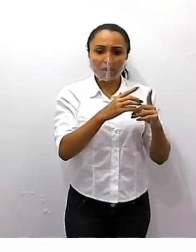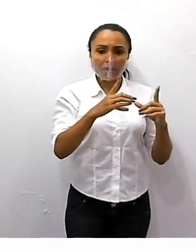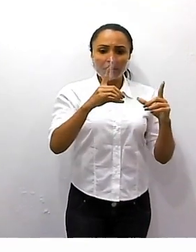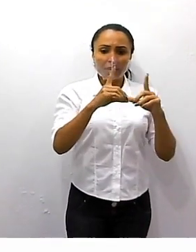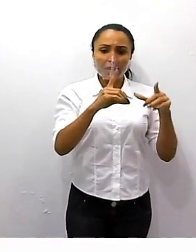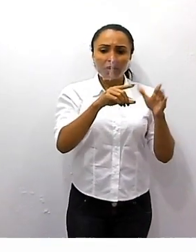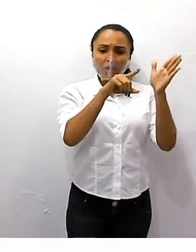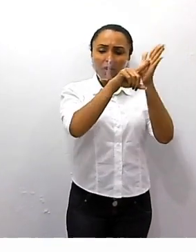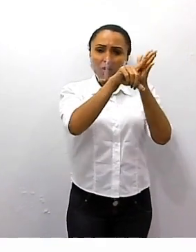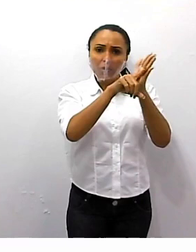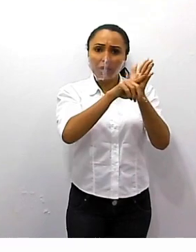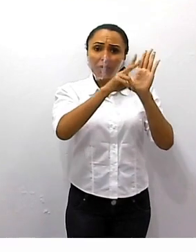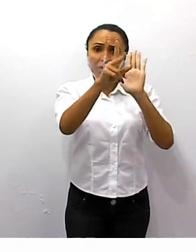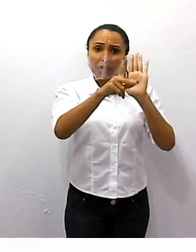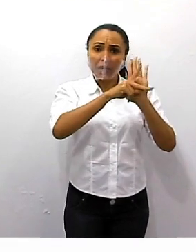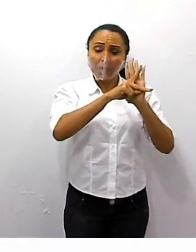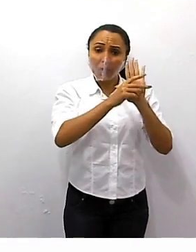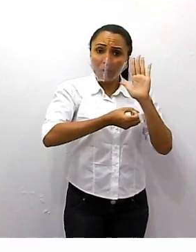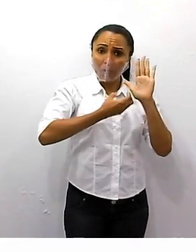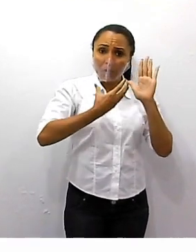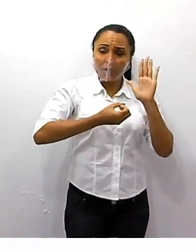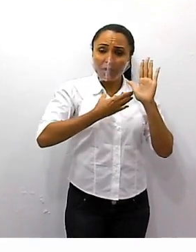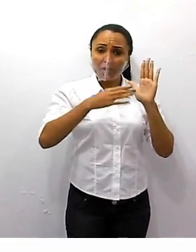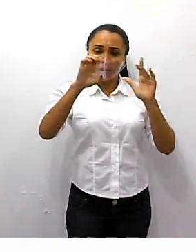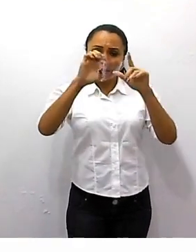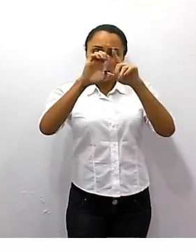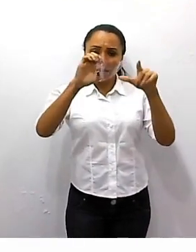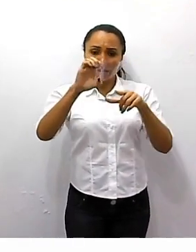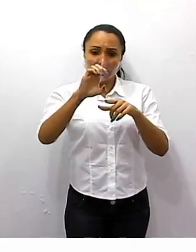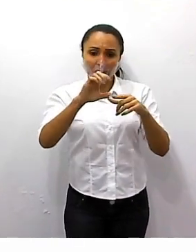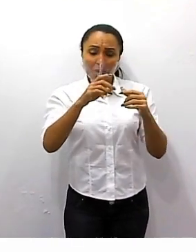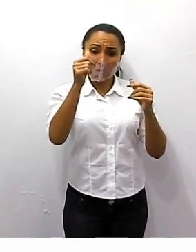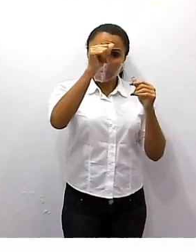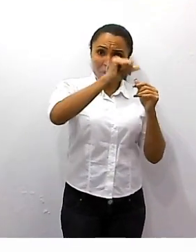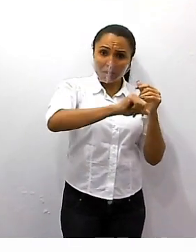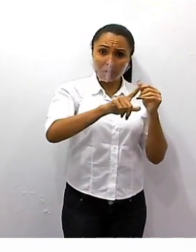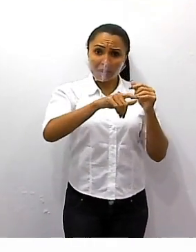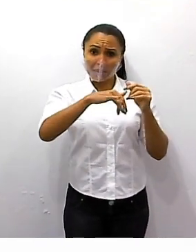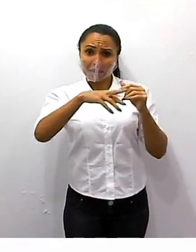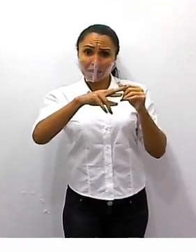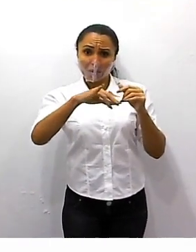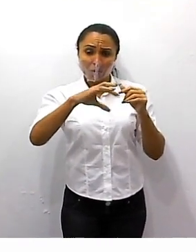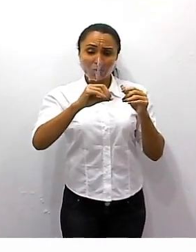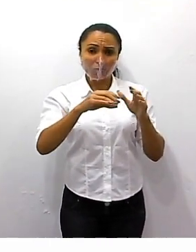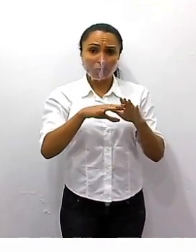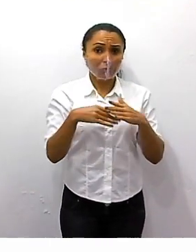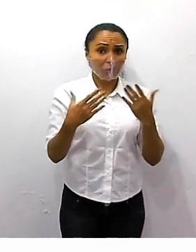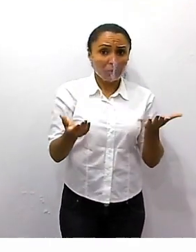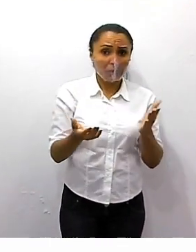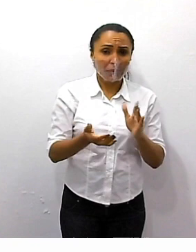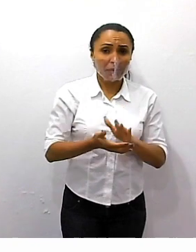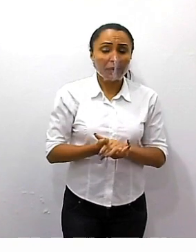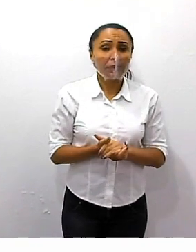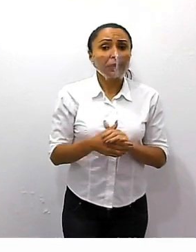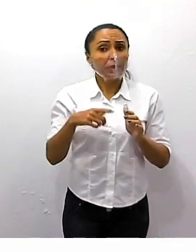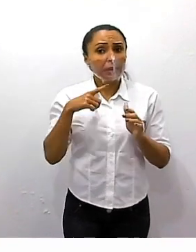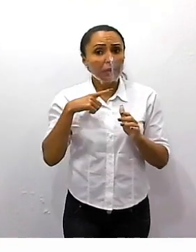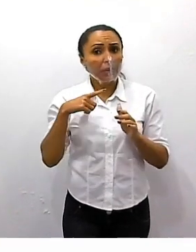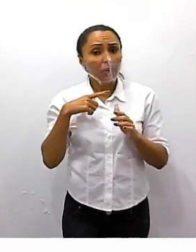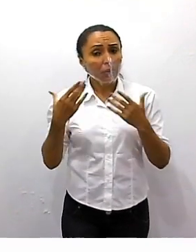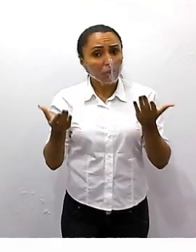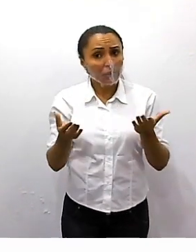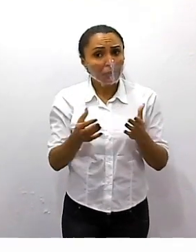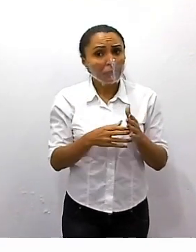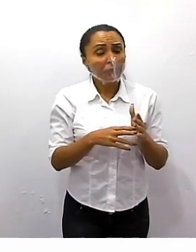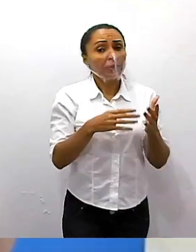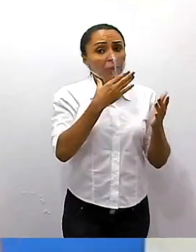o questionamento da própria poesia. E letra E, o pessimismo lírico. Gente, se tem uma coisa que o Carlos